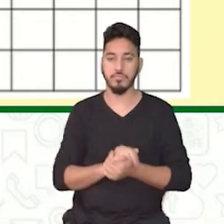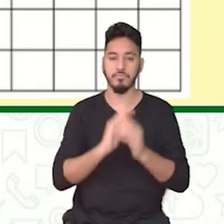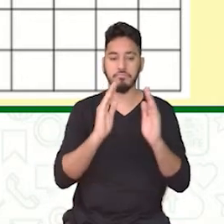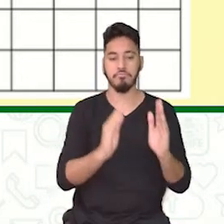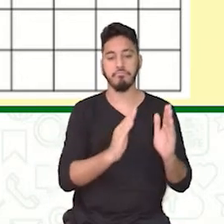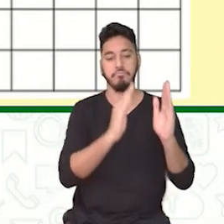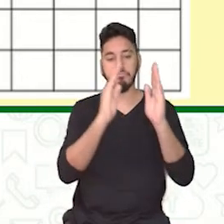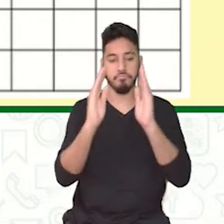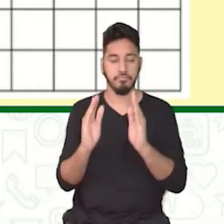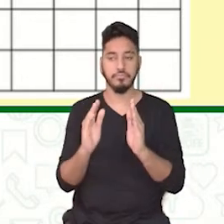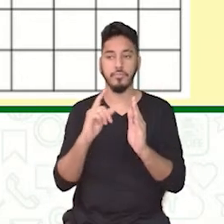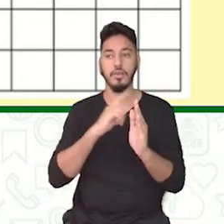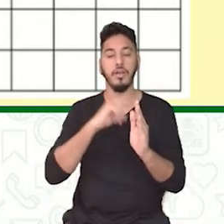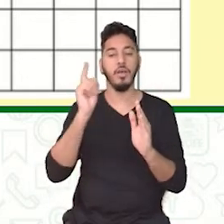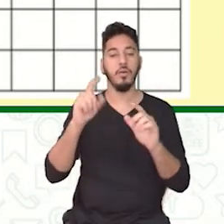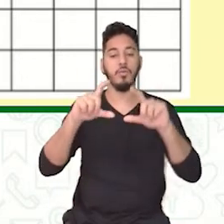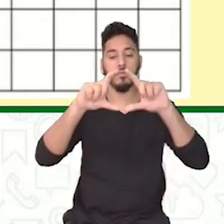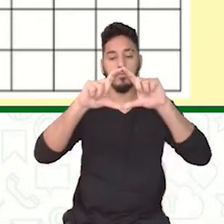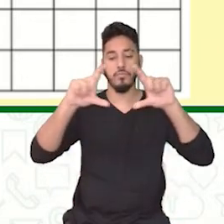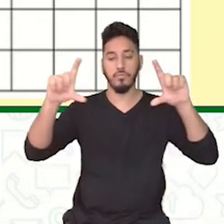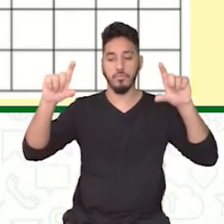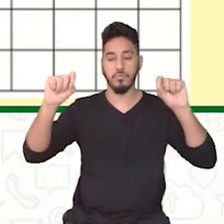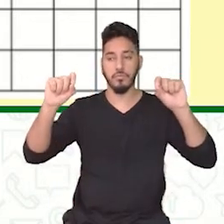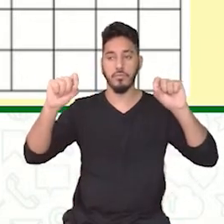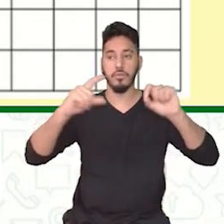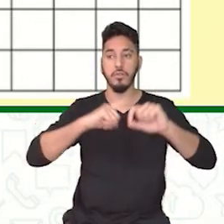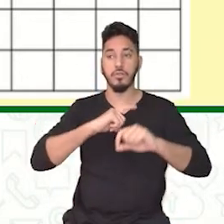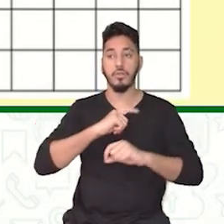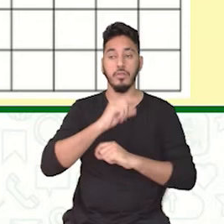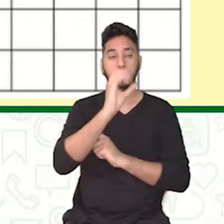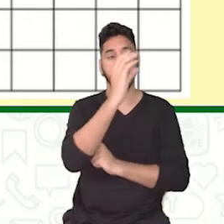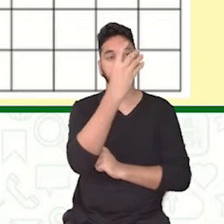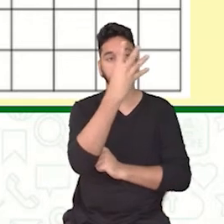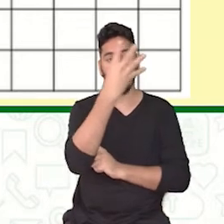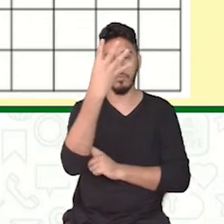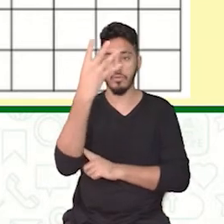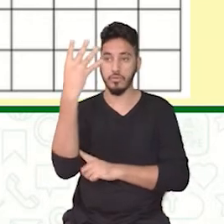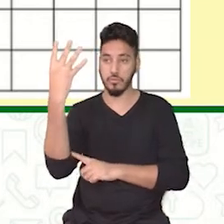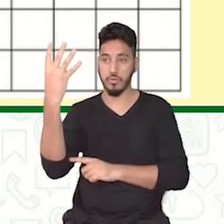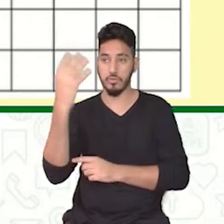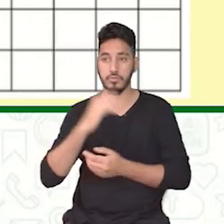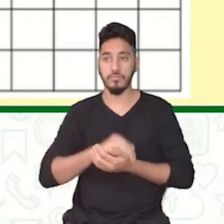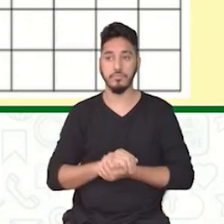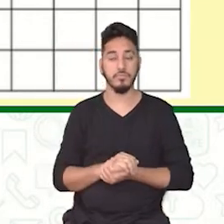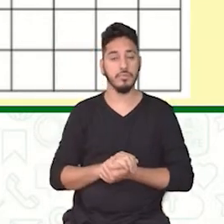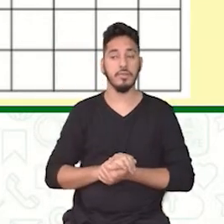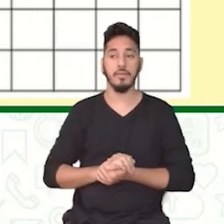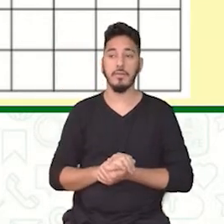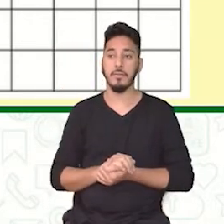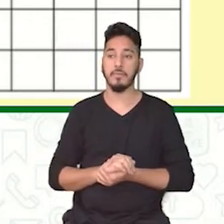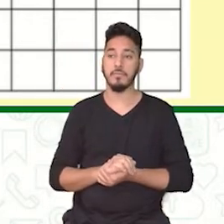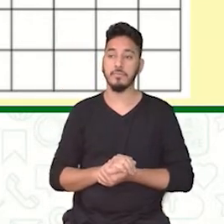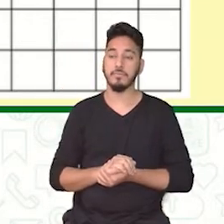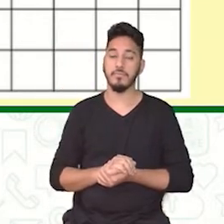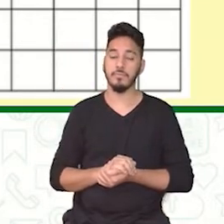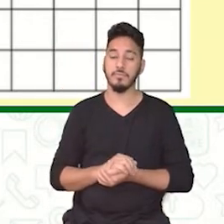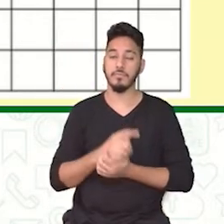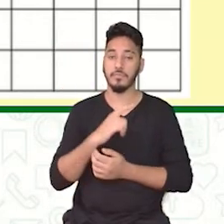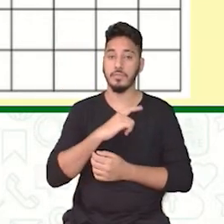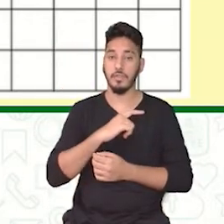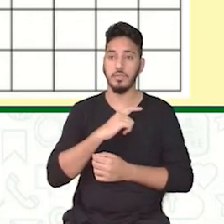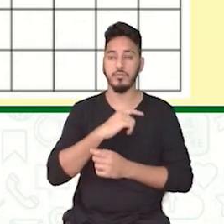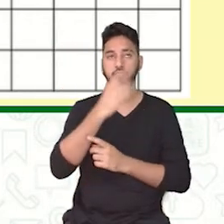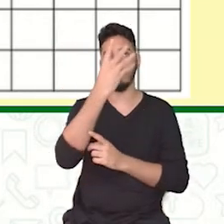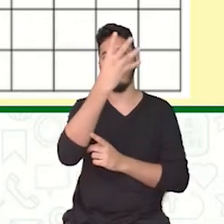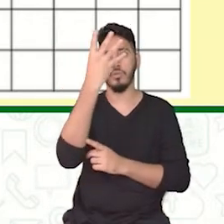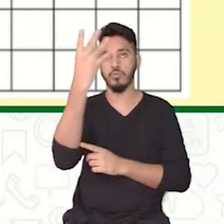figura é um retângulo, onde eu tenho 4 metros em cada lado, né? São duas